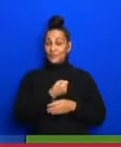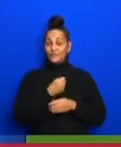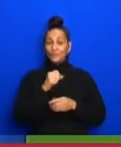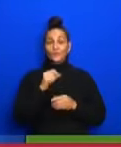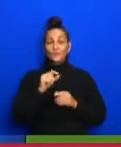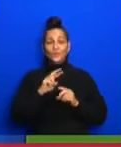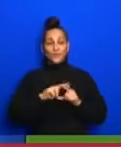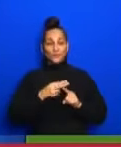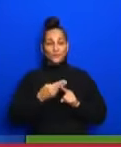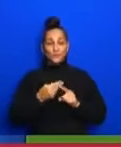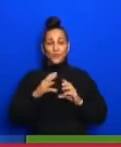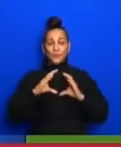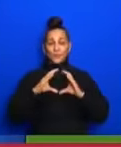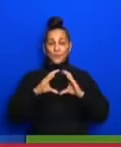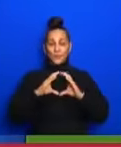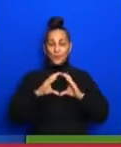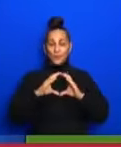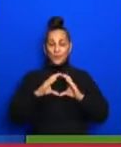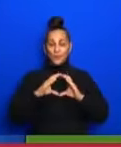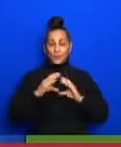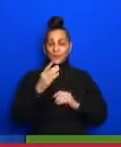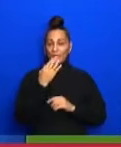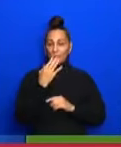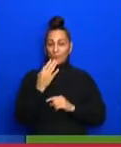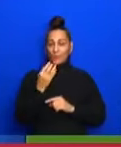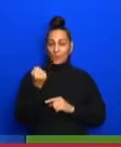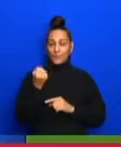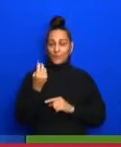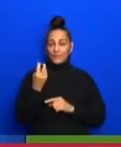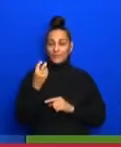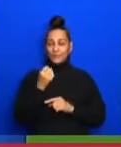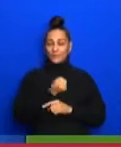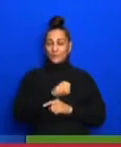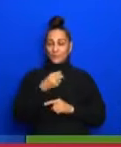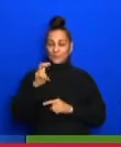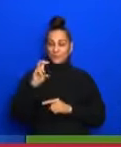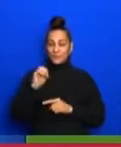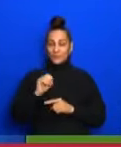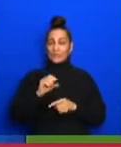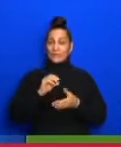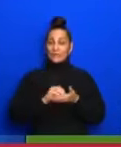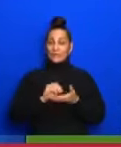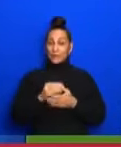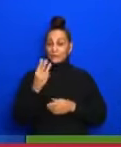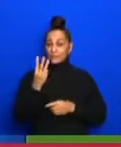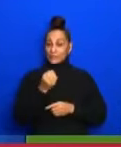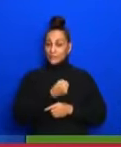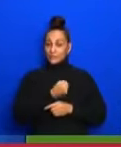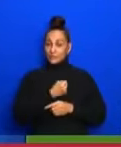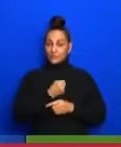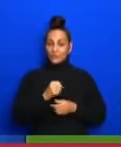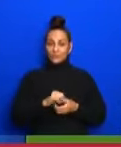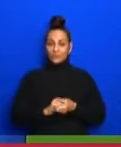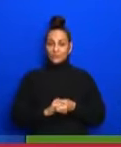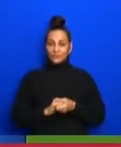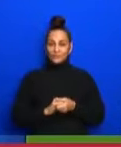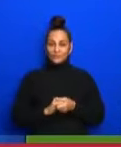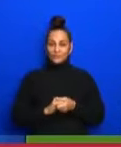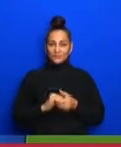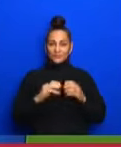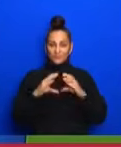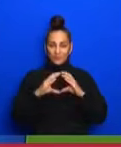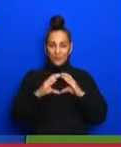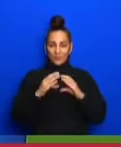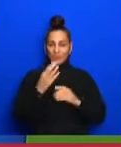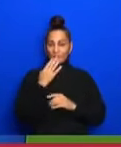na dupla cena. Bola branca, 50. Branca, número 50. Ainda faltam 3 números.